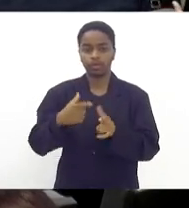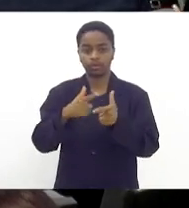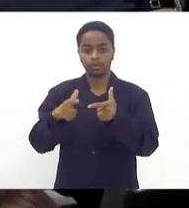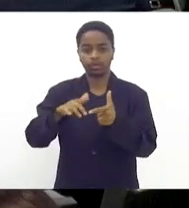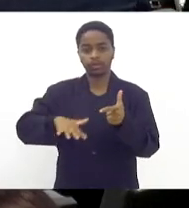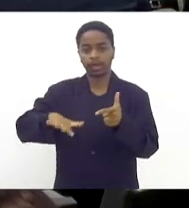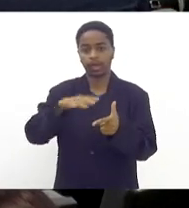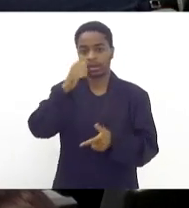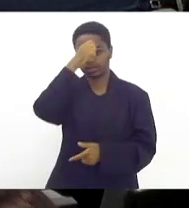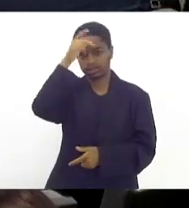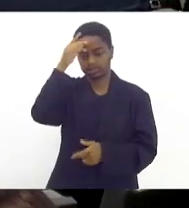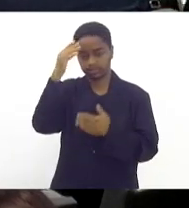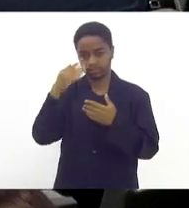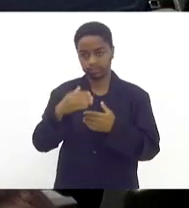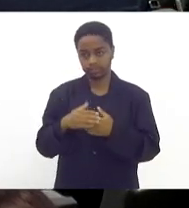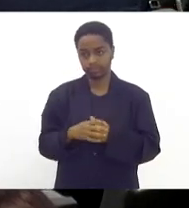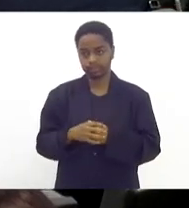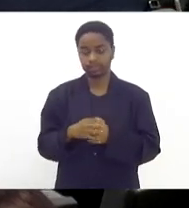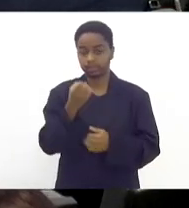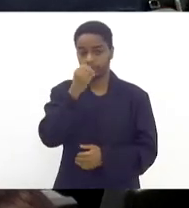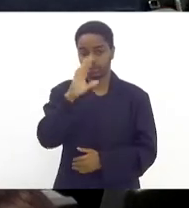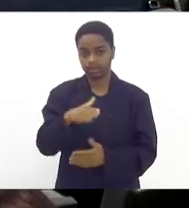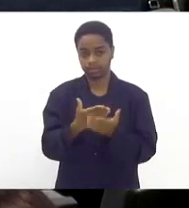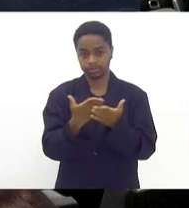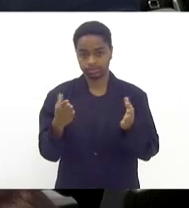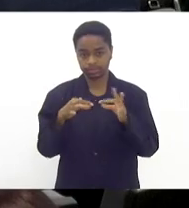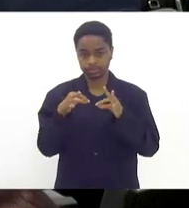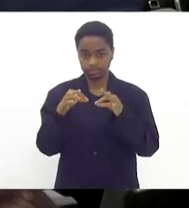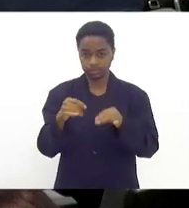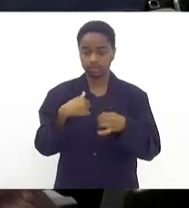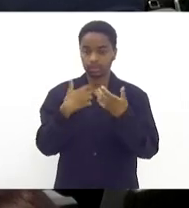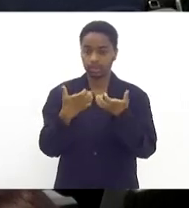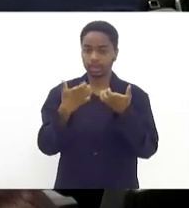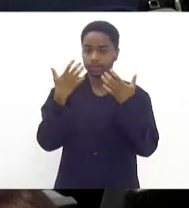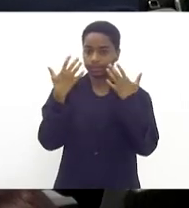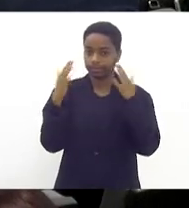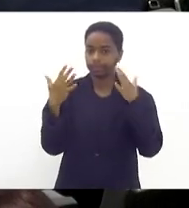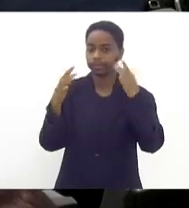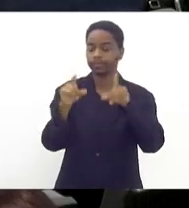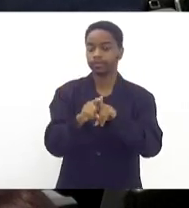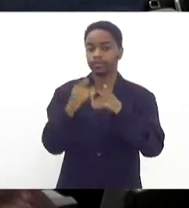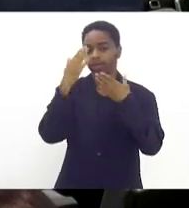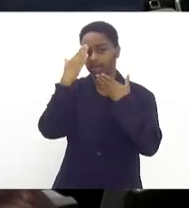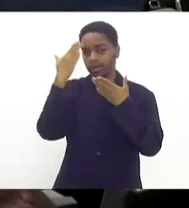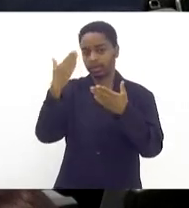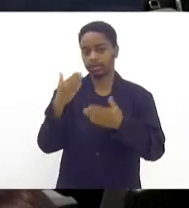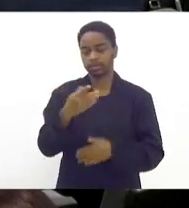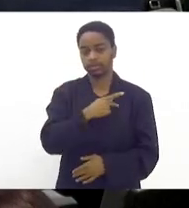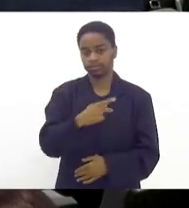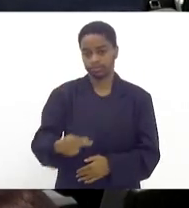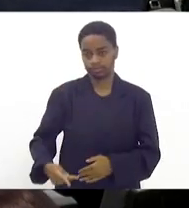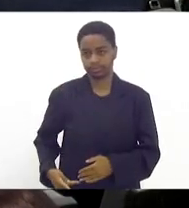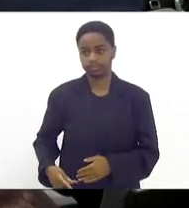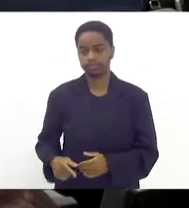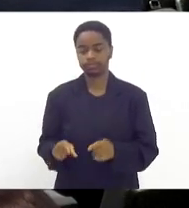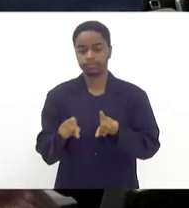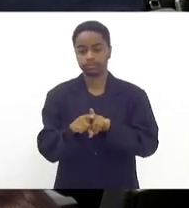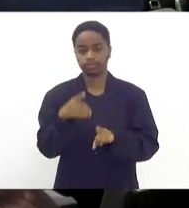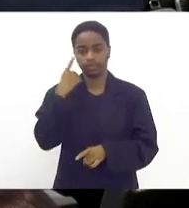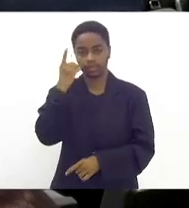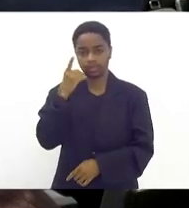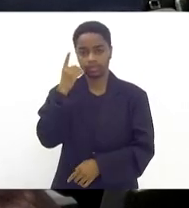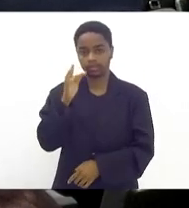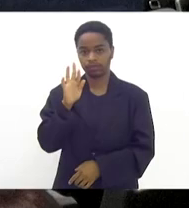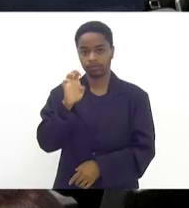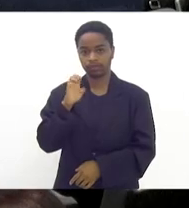Vereador Boa tarde a todos queria parabenizar e agradecer a presidência a nobre Deputado